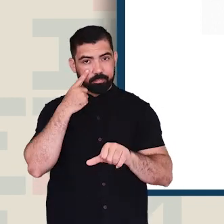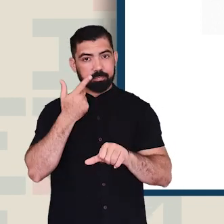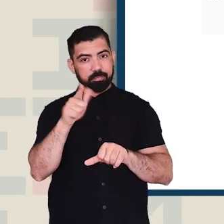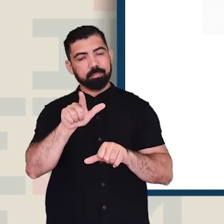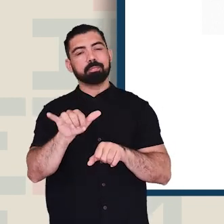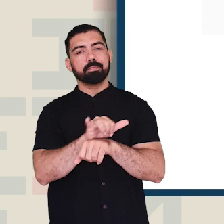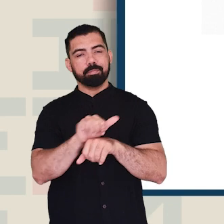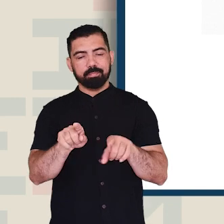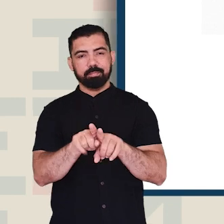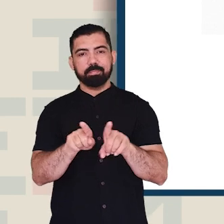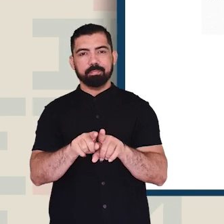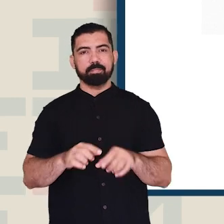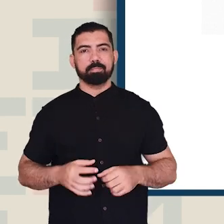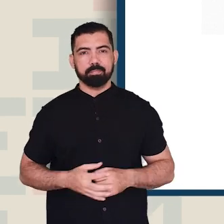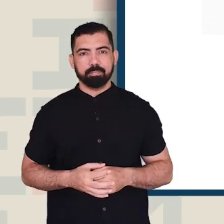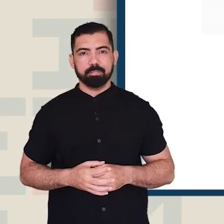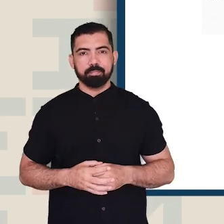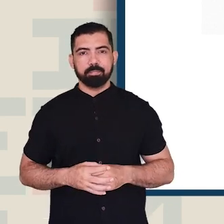Pode ser assim também, com a primeira corda.